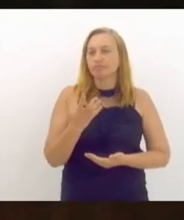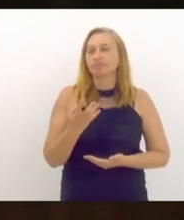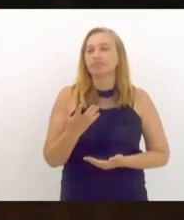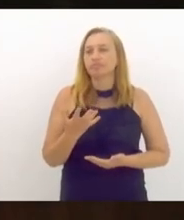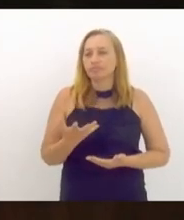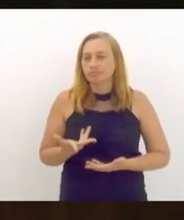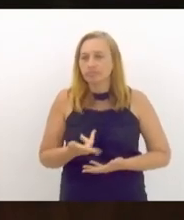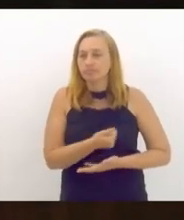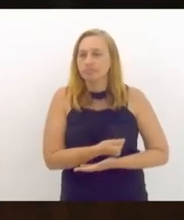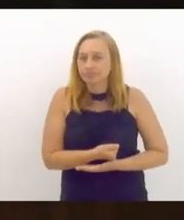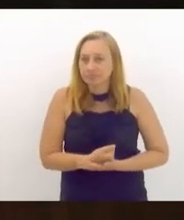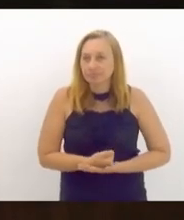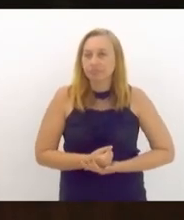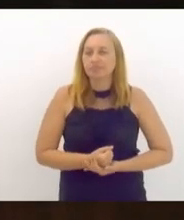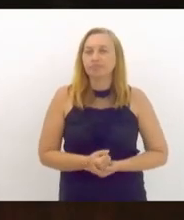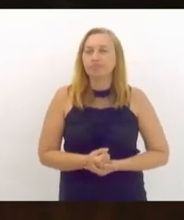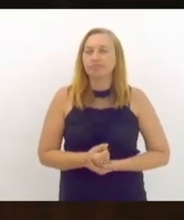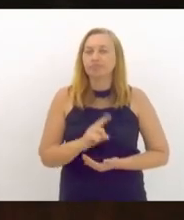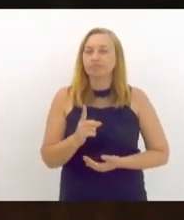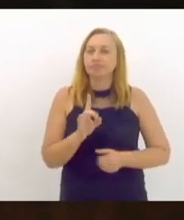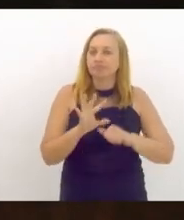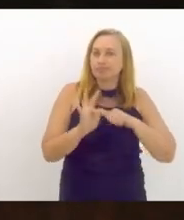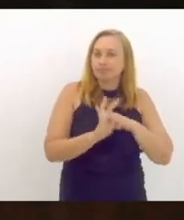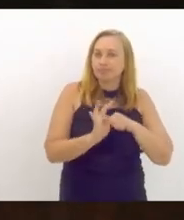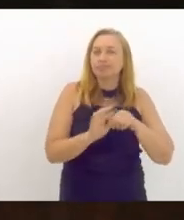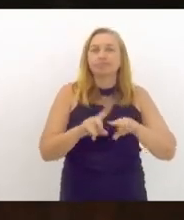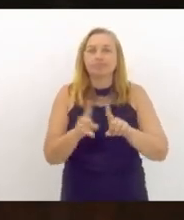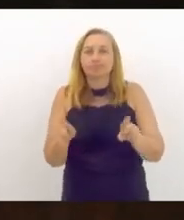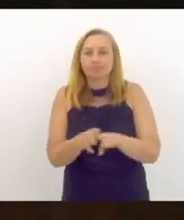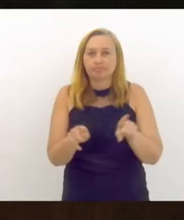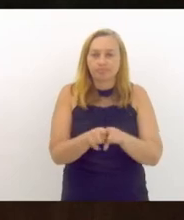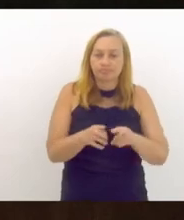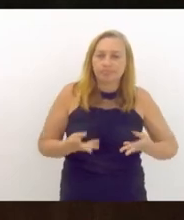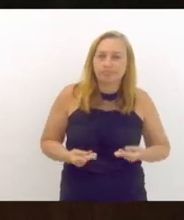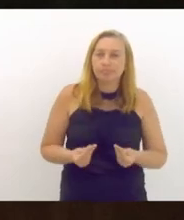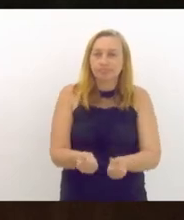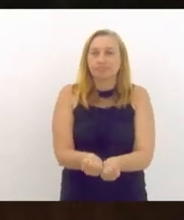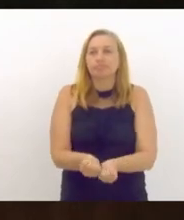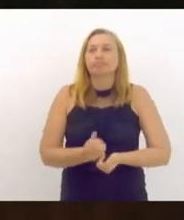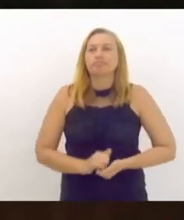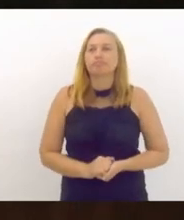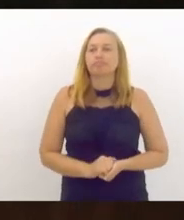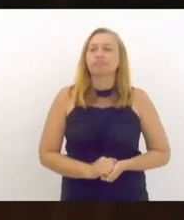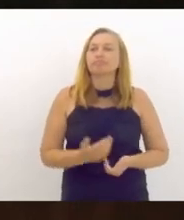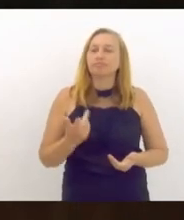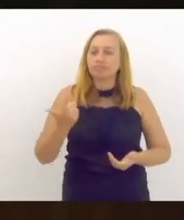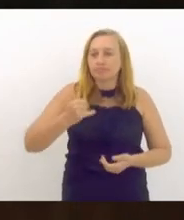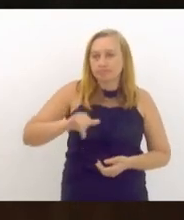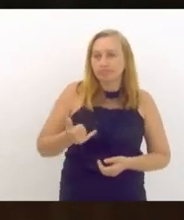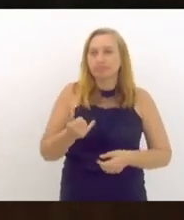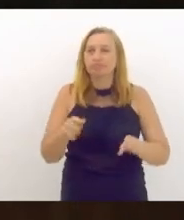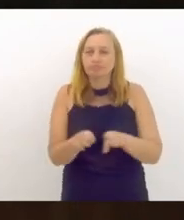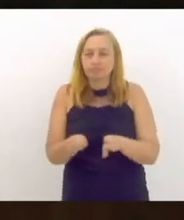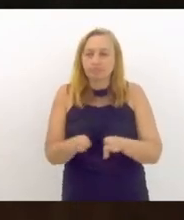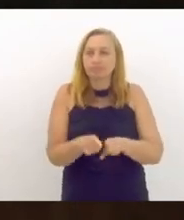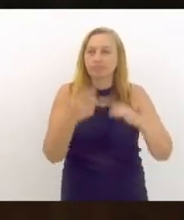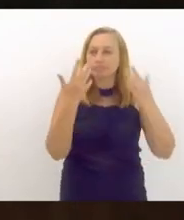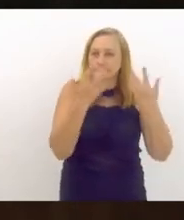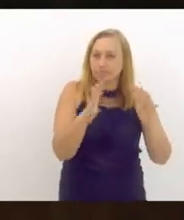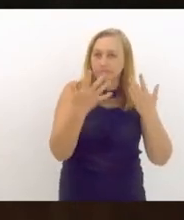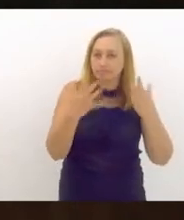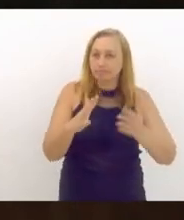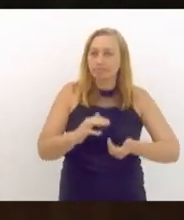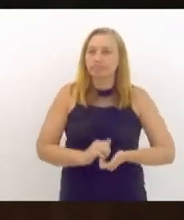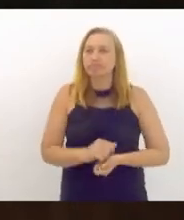não só tecnicamente, mas também pela sensibilidade. Eu aproveito também para parabenizar